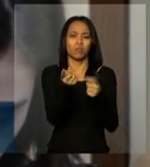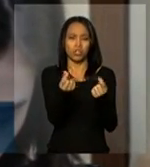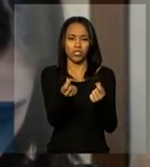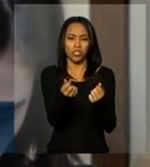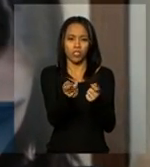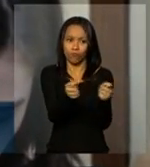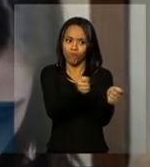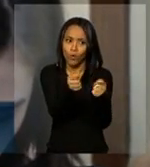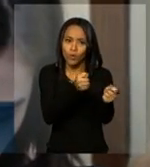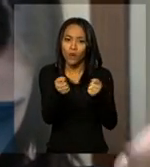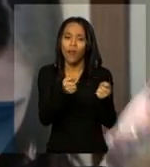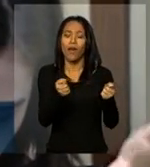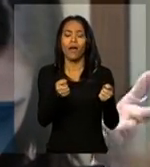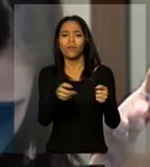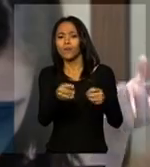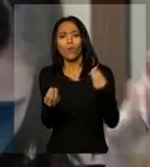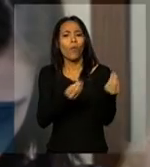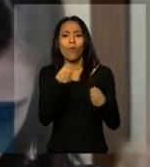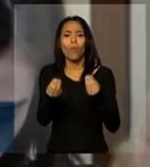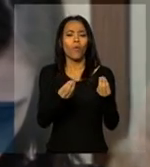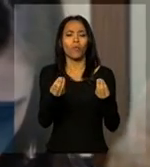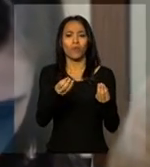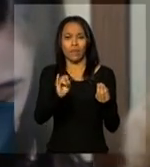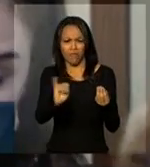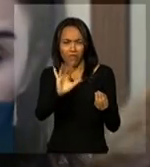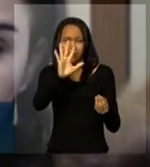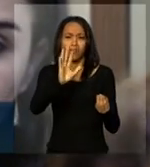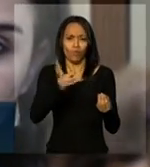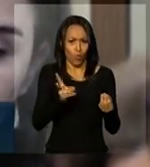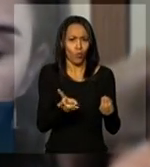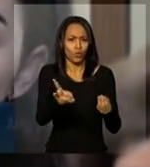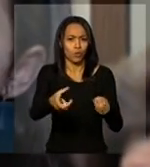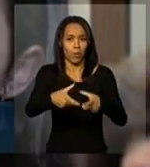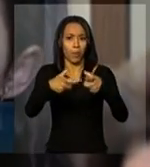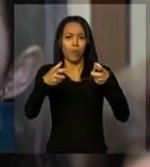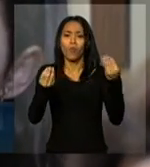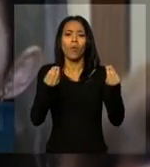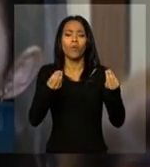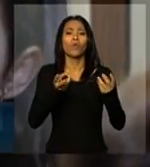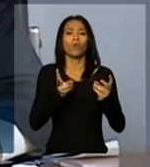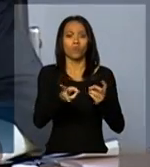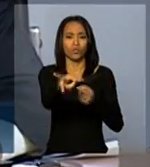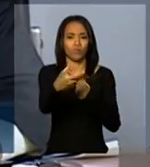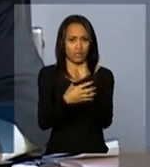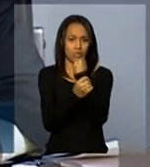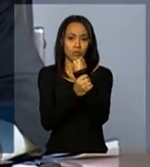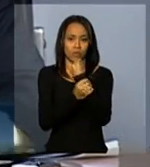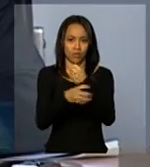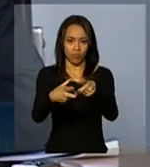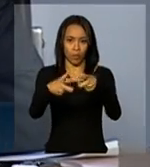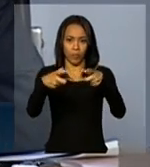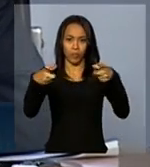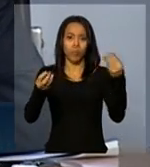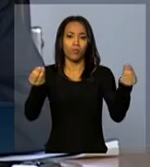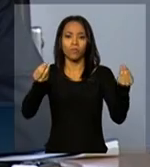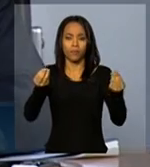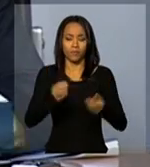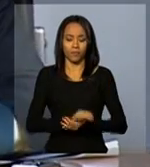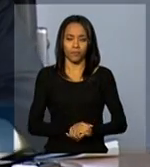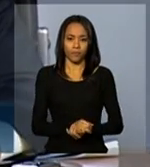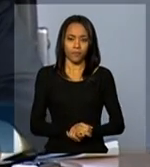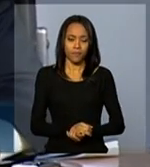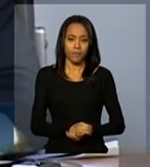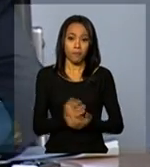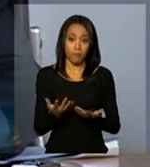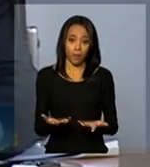muito alta? Como fazer, como garantir essa trajetória crescente? Bom, o